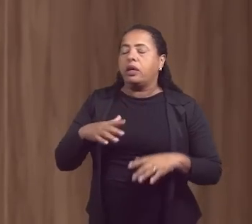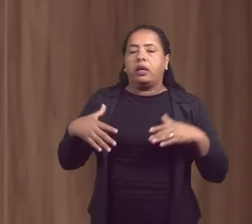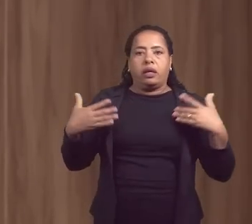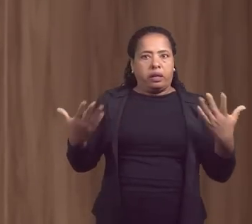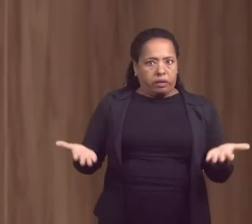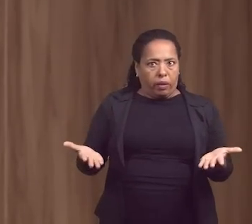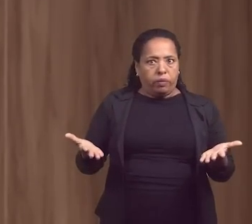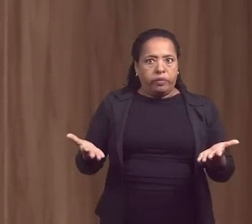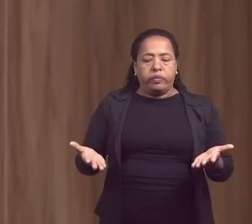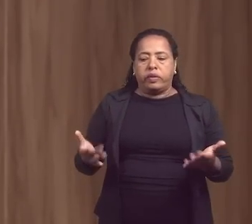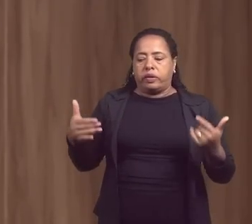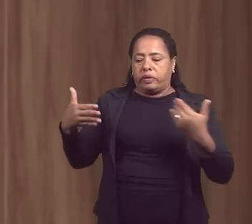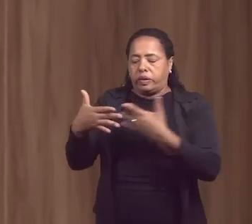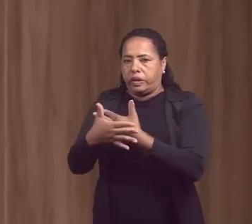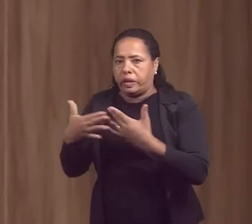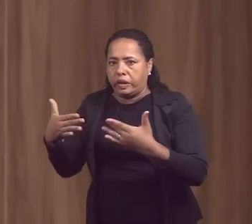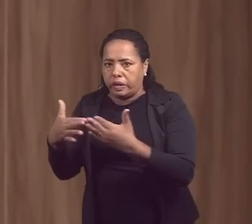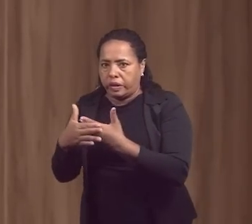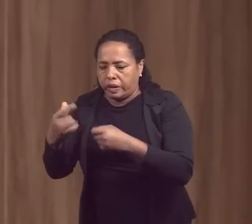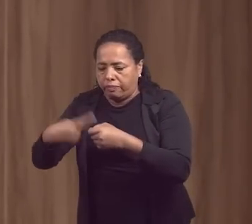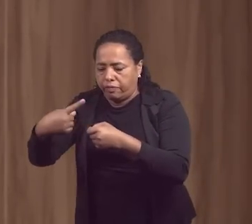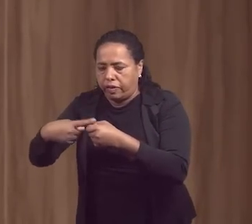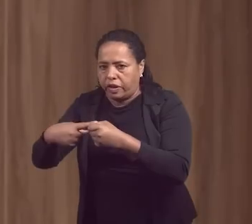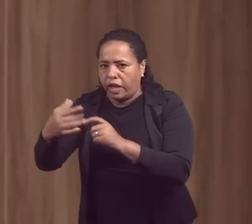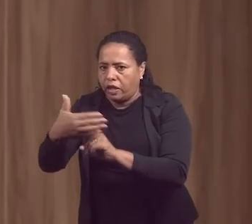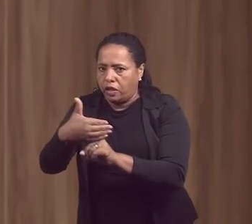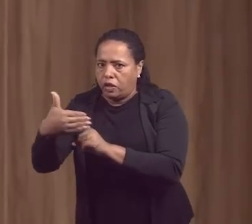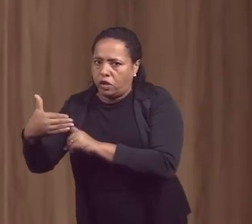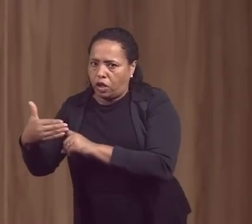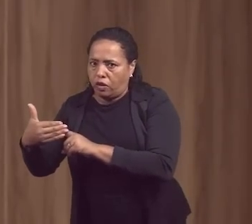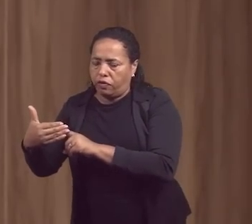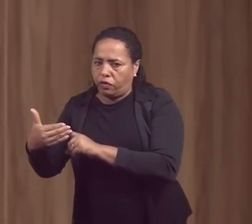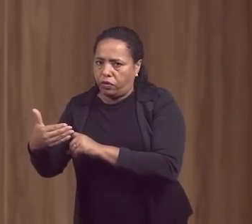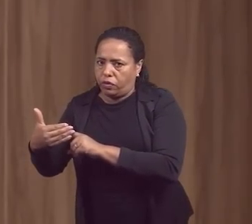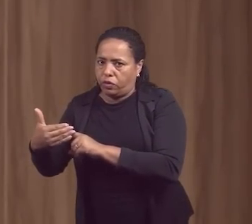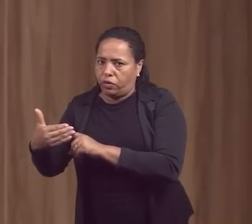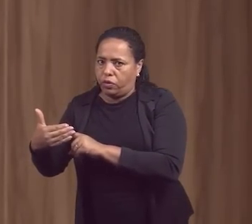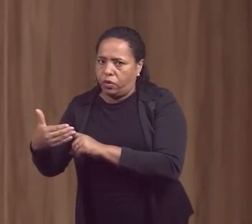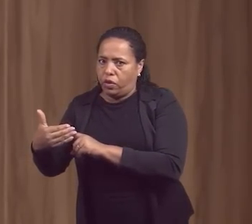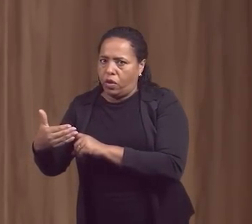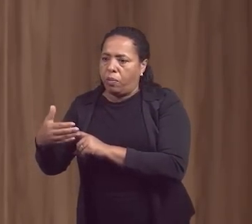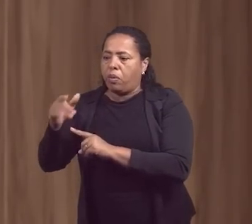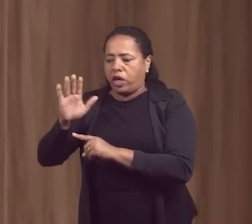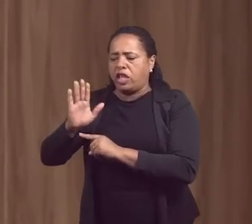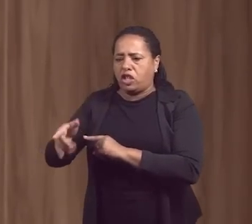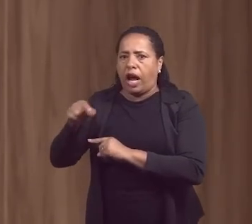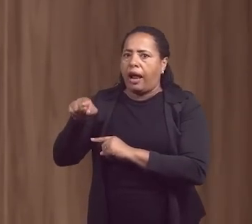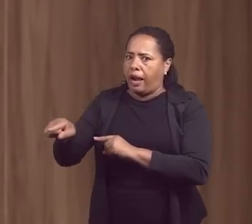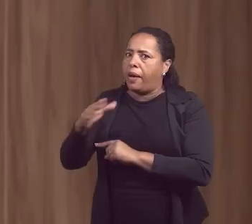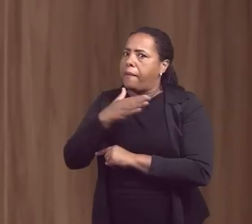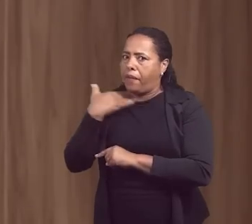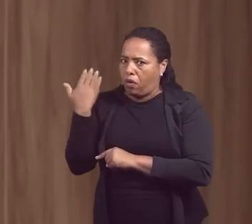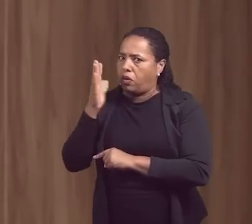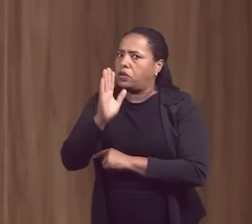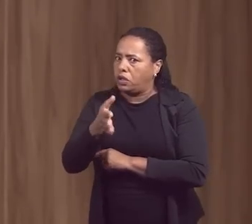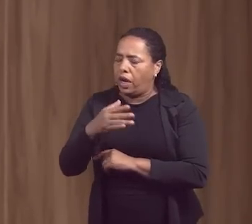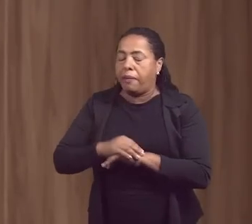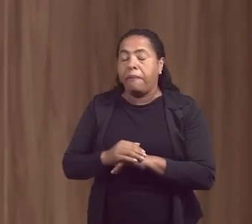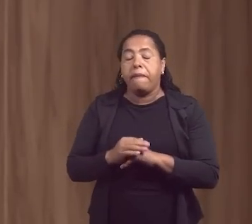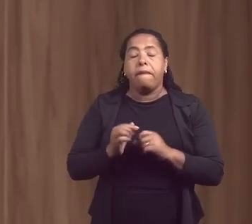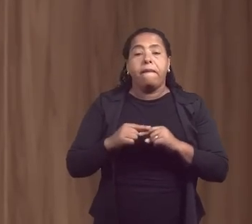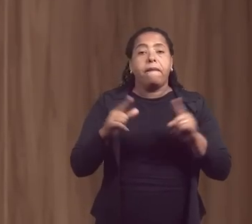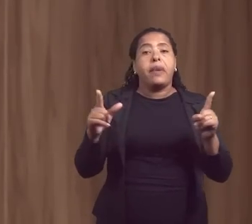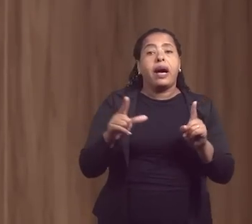esse, na cidade de refúgio, nem alcança ele, mas porque ele já iria morrer. Mas agora, se a partir